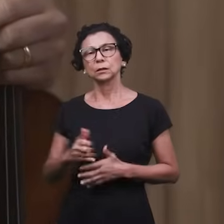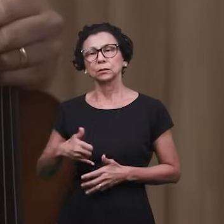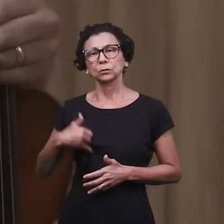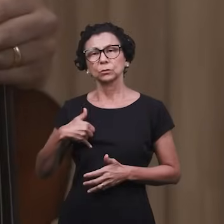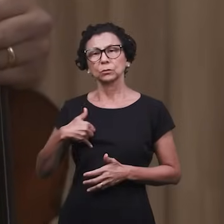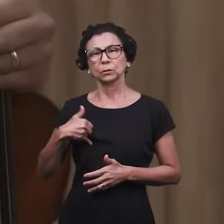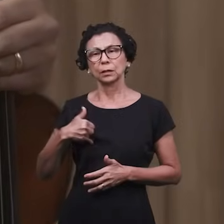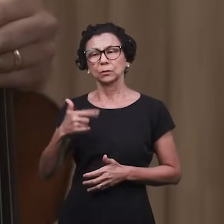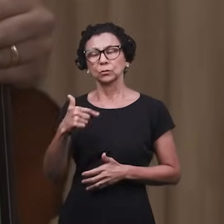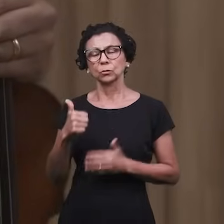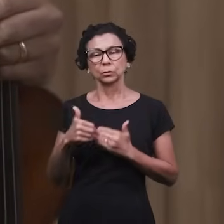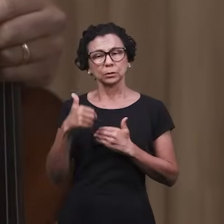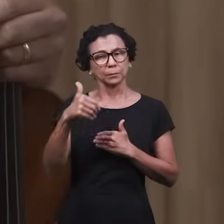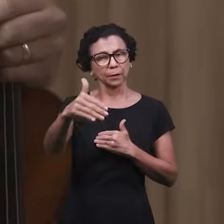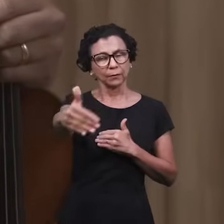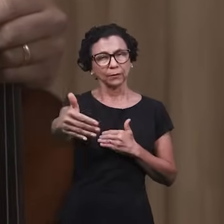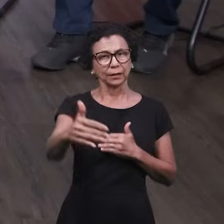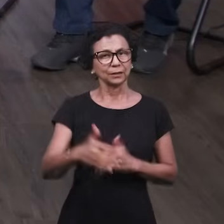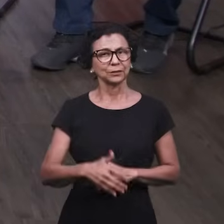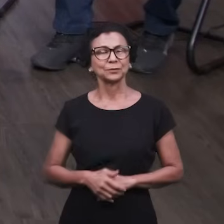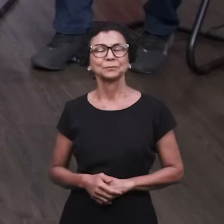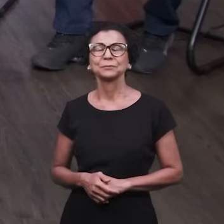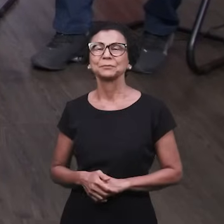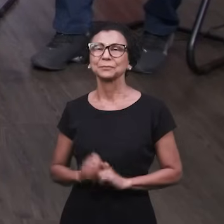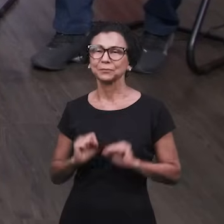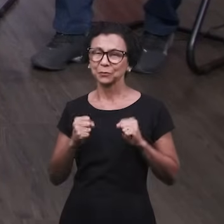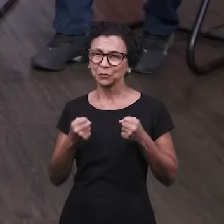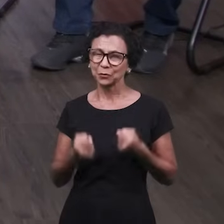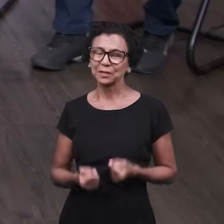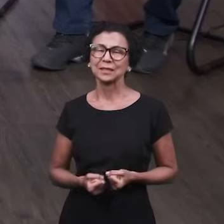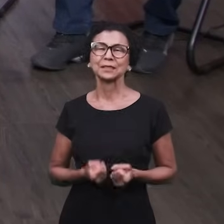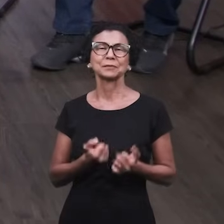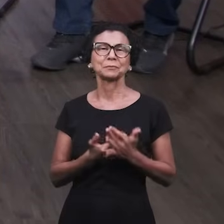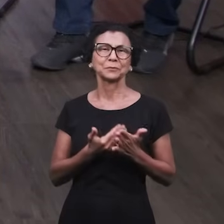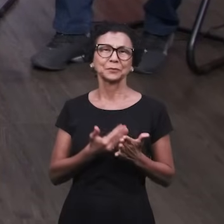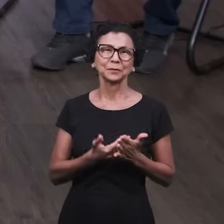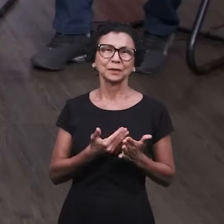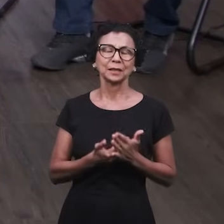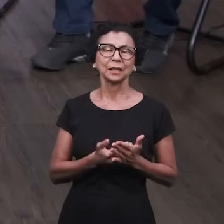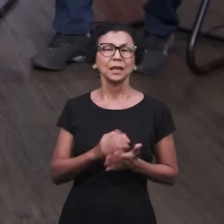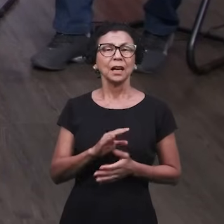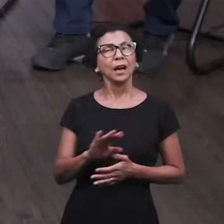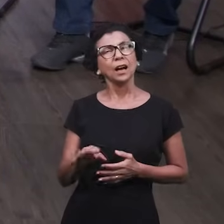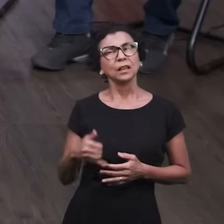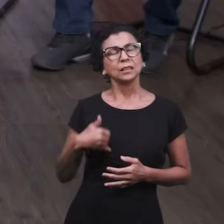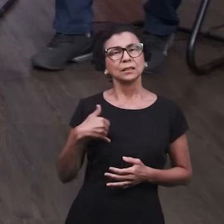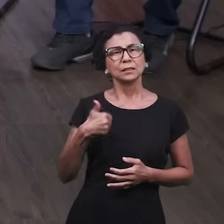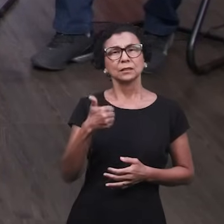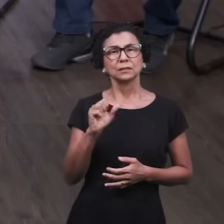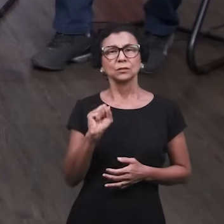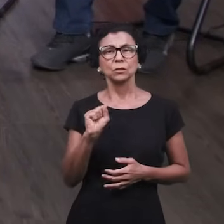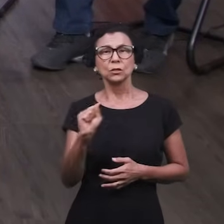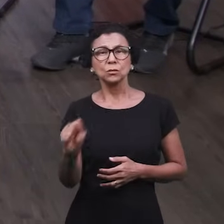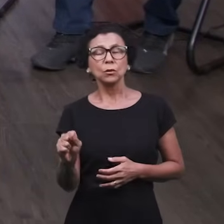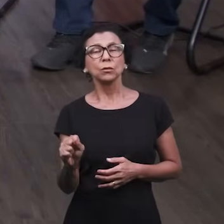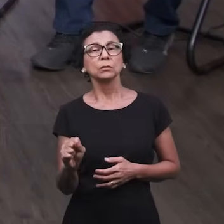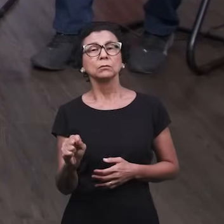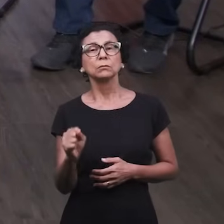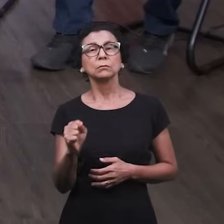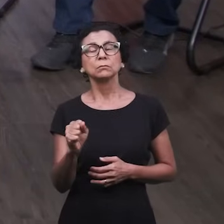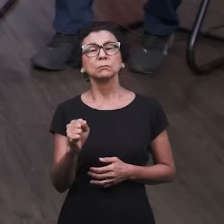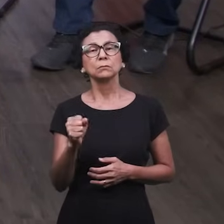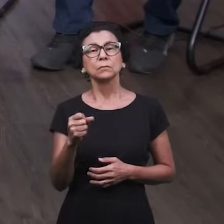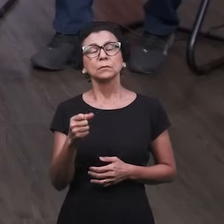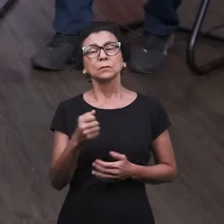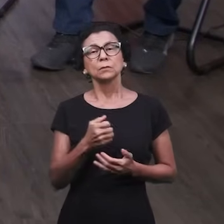diante, é uma dedicação diária, Logo depois, logo que eu fiz 18 anos, já comecei a me envolver com os trabalhos do Manaim